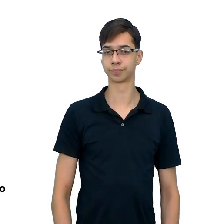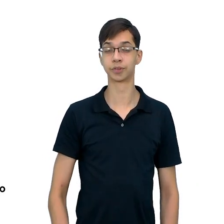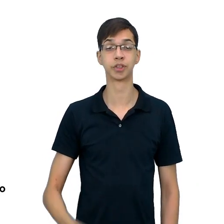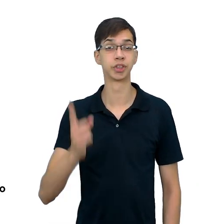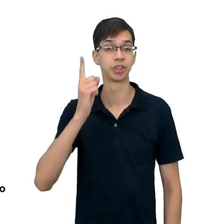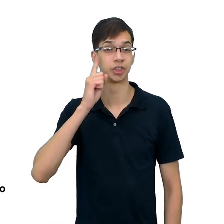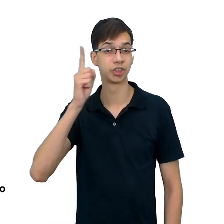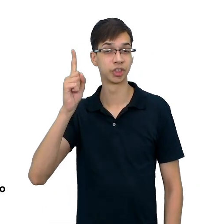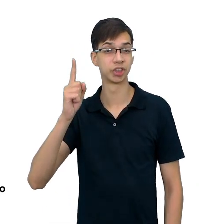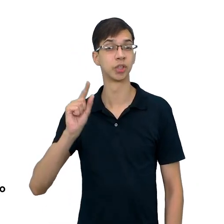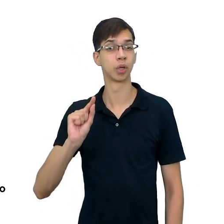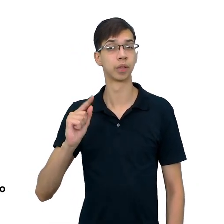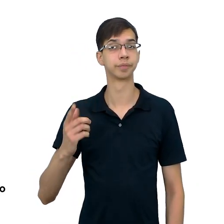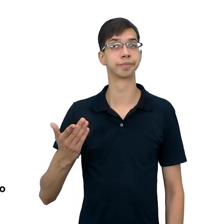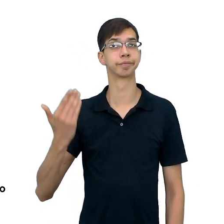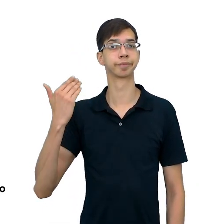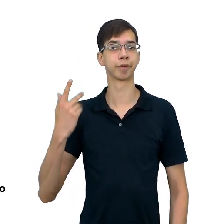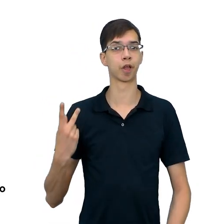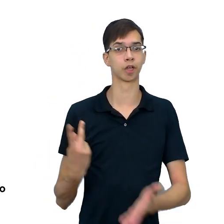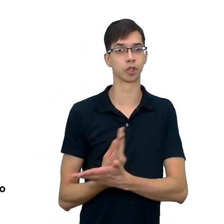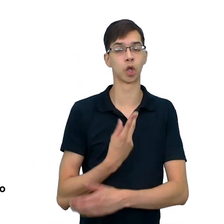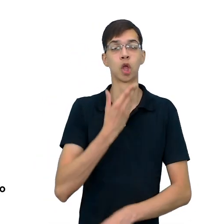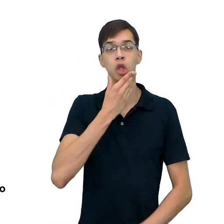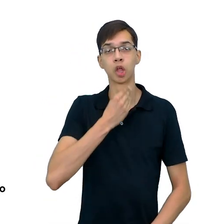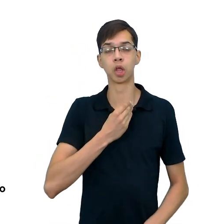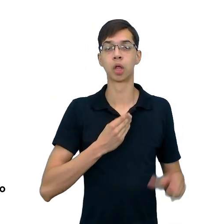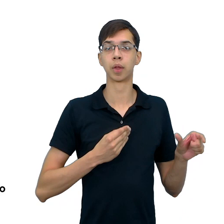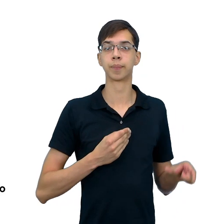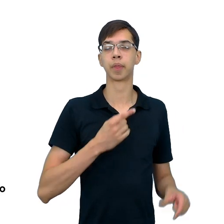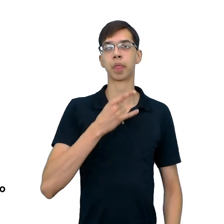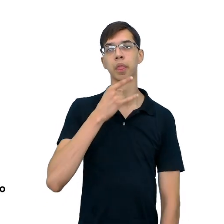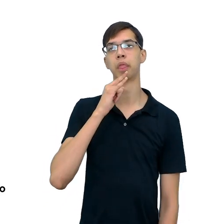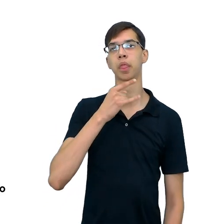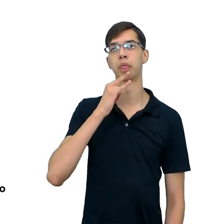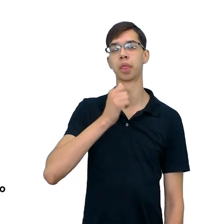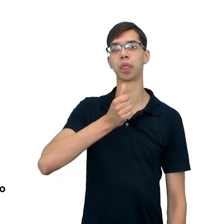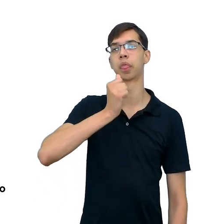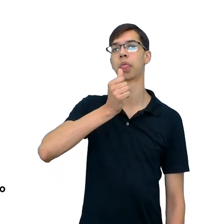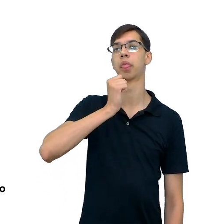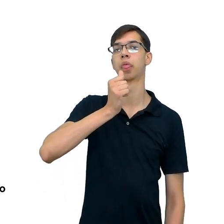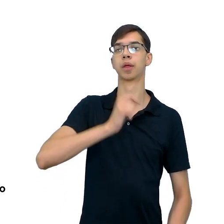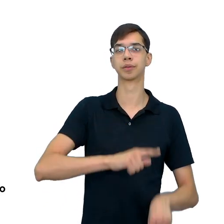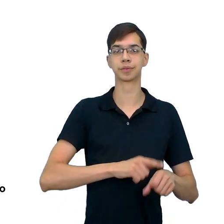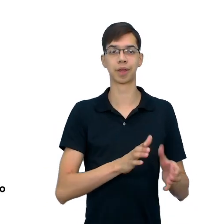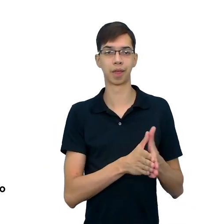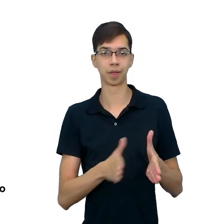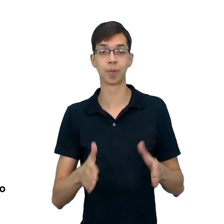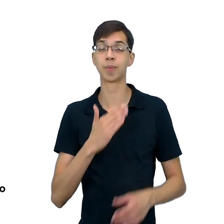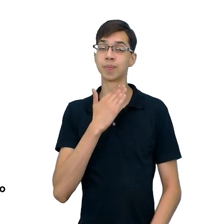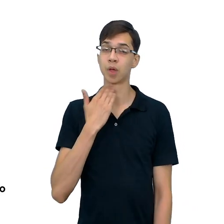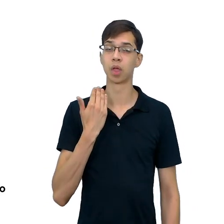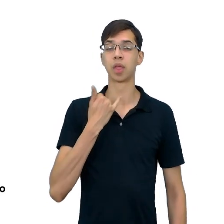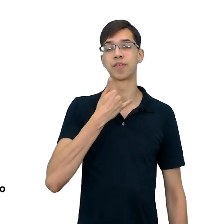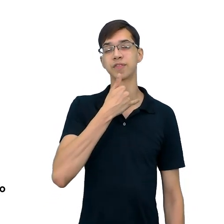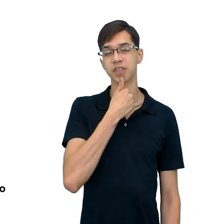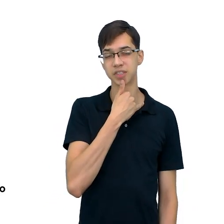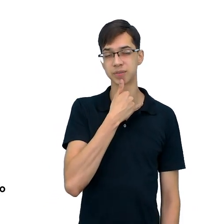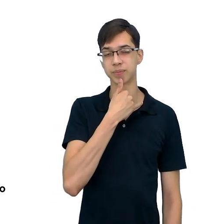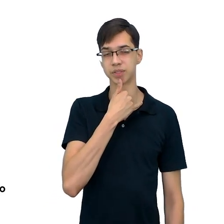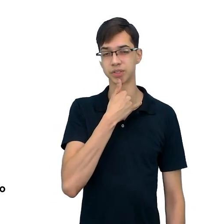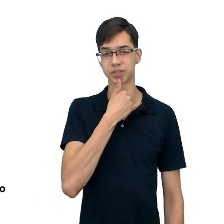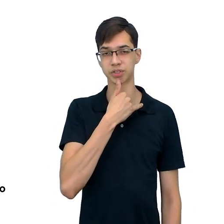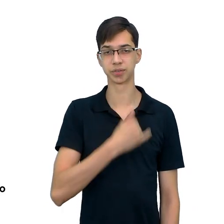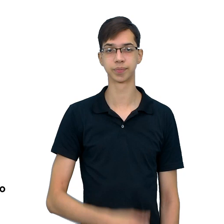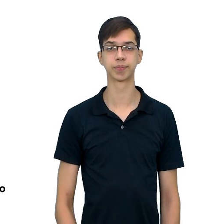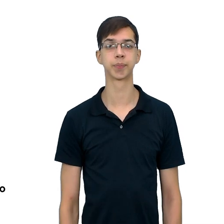Ou, infelizmente, um homem foi morto durante uma bebedeira. Percebam que são, né, 3 frases aí